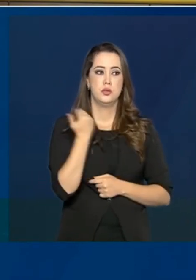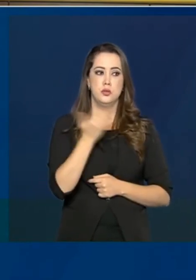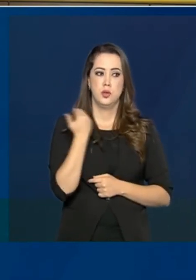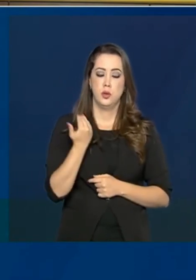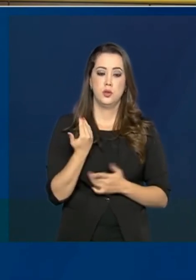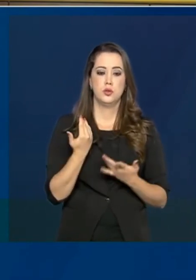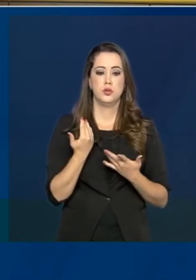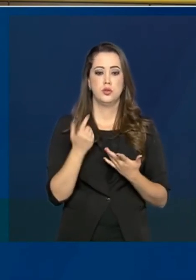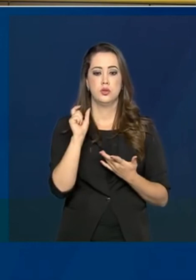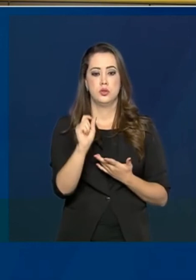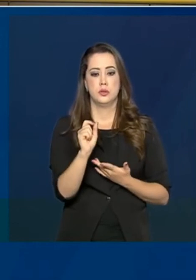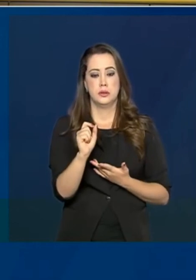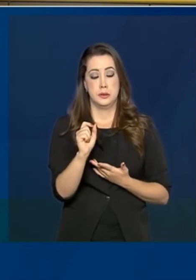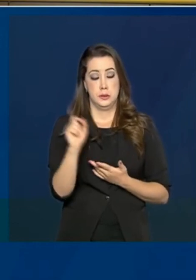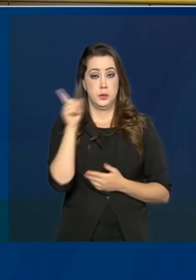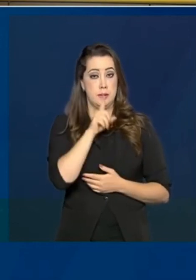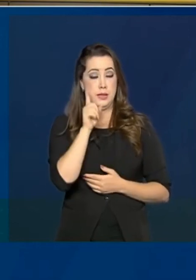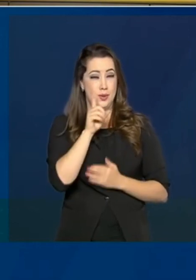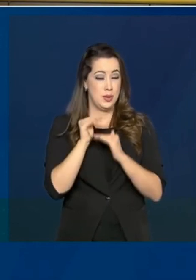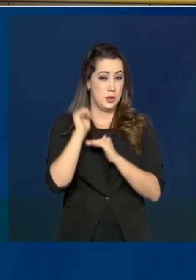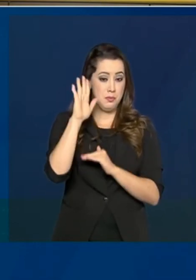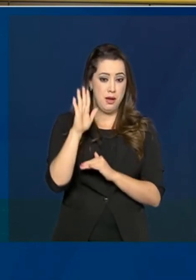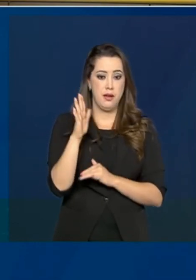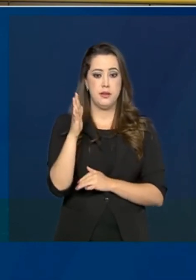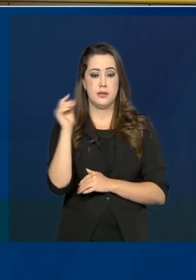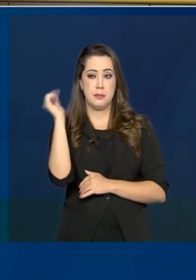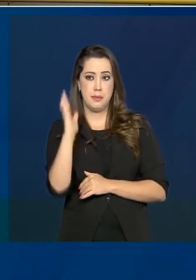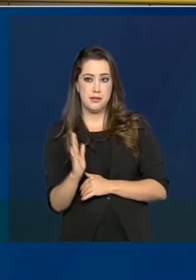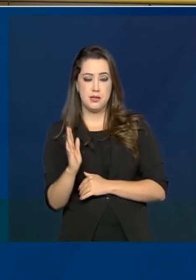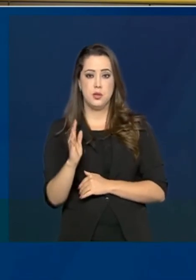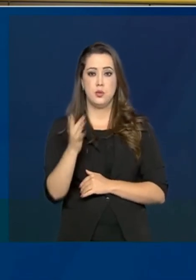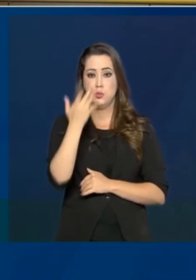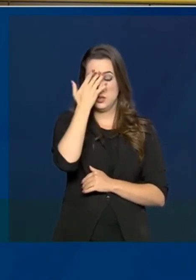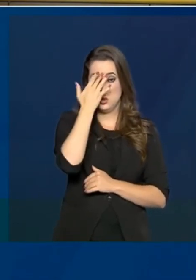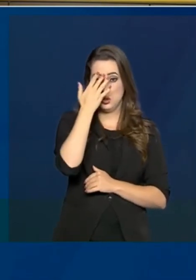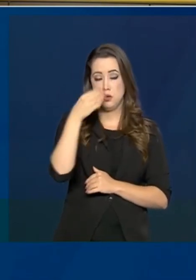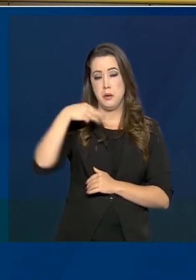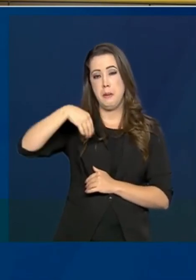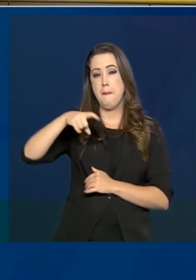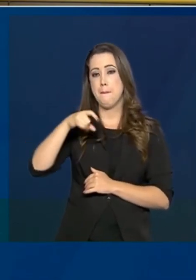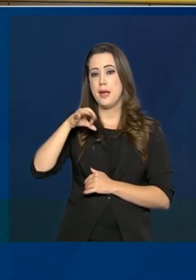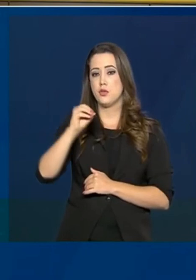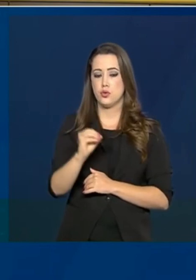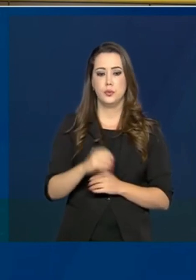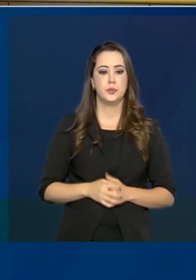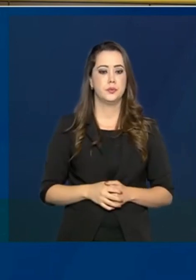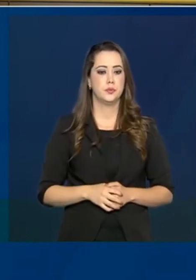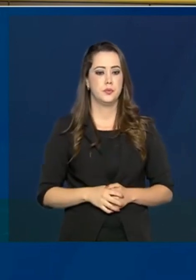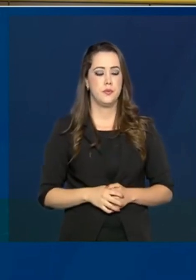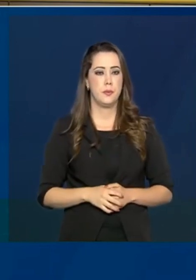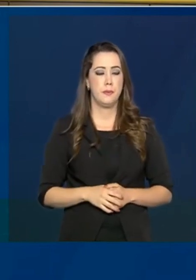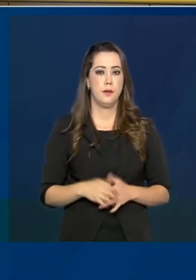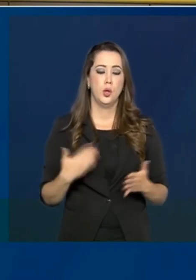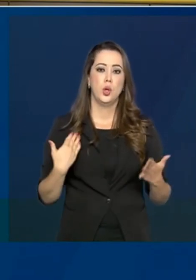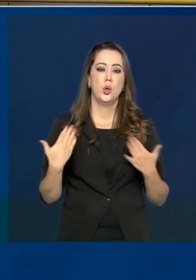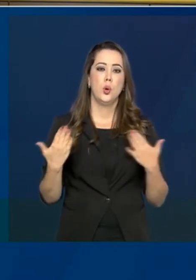maior número de registros, seguido do Brasil, Índia, México. Próximo. Em relação aos